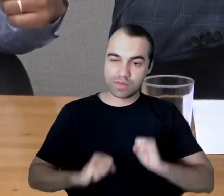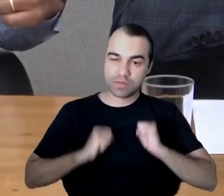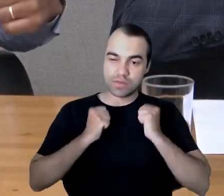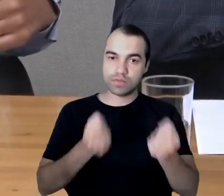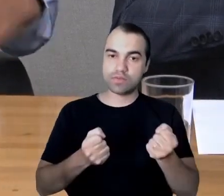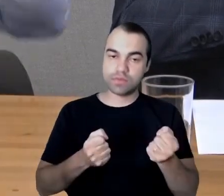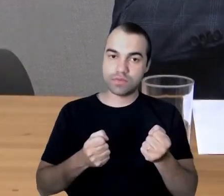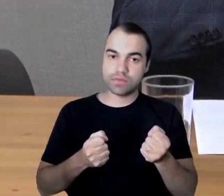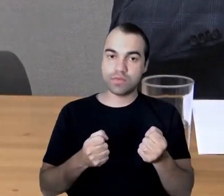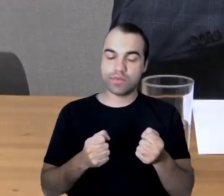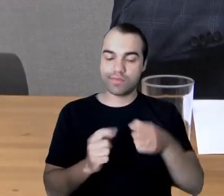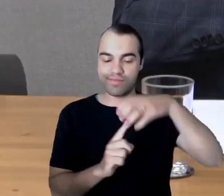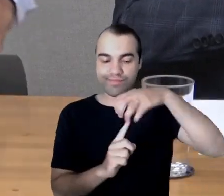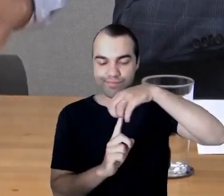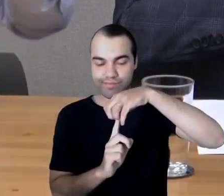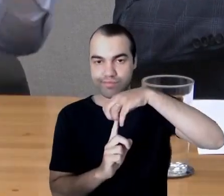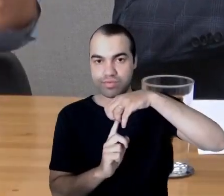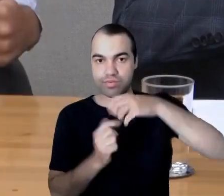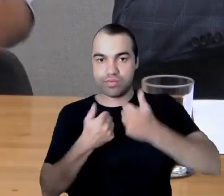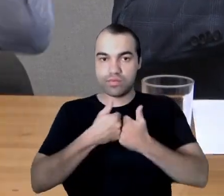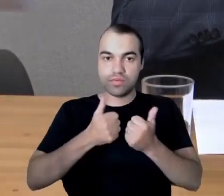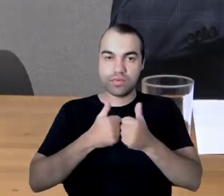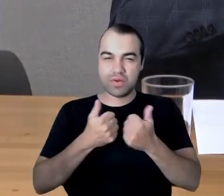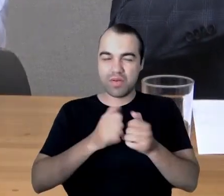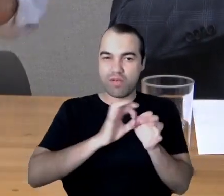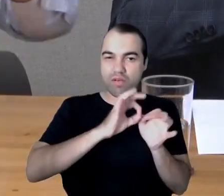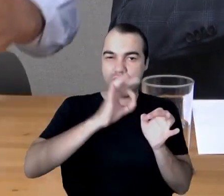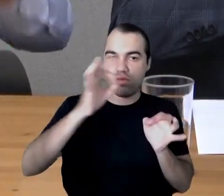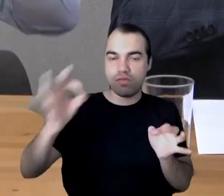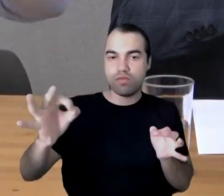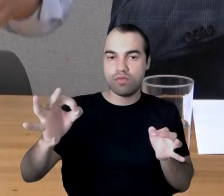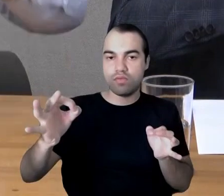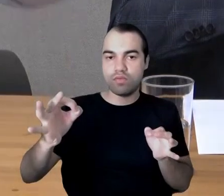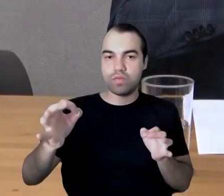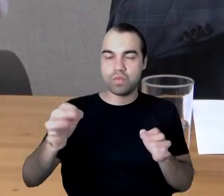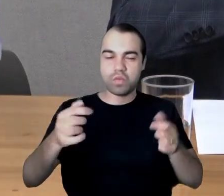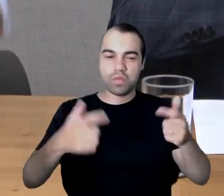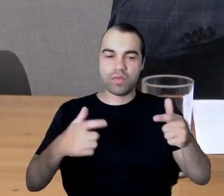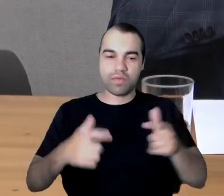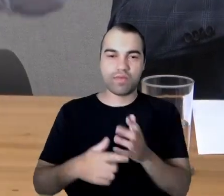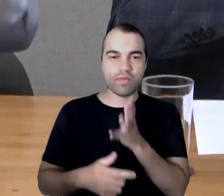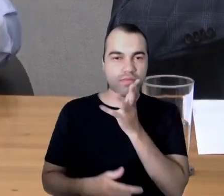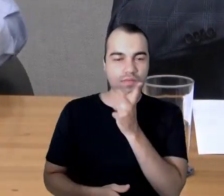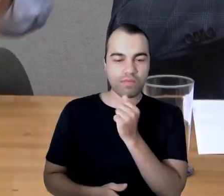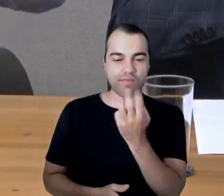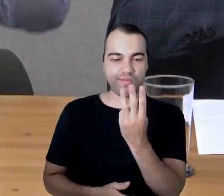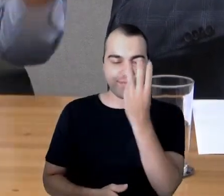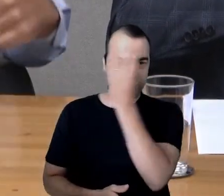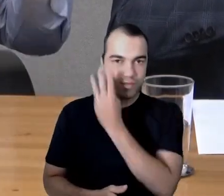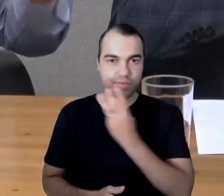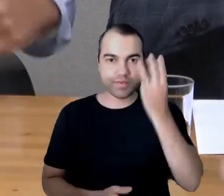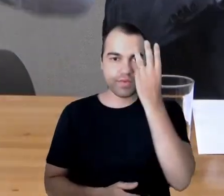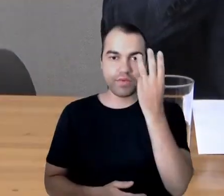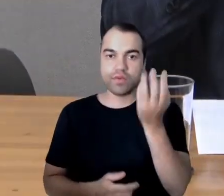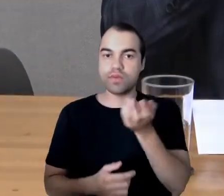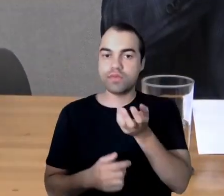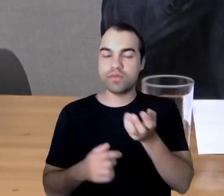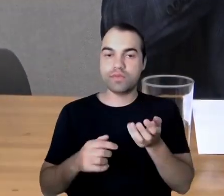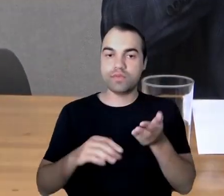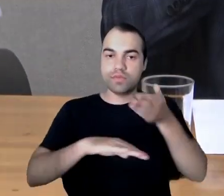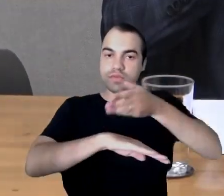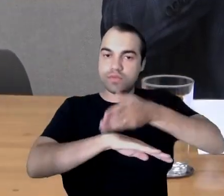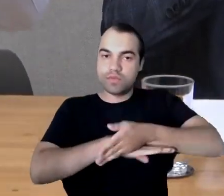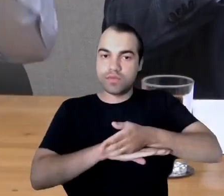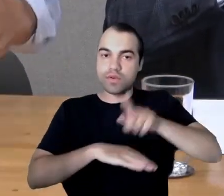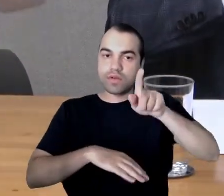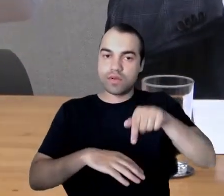da parada de ônibus que é longe sai de territórios muito distantes passam três quatro horas no ônibus chega no Lago Sul numa parada de ônibus que é na Via